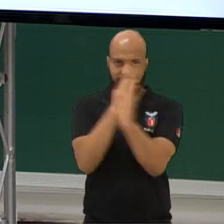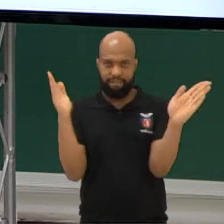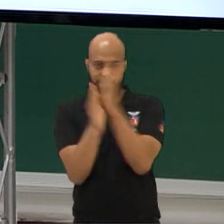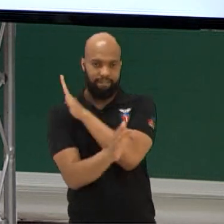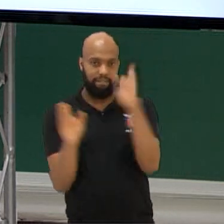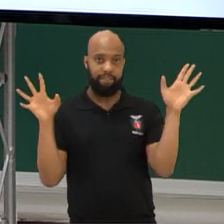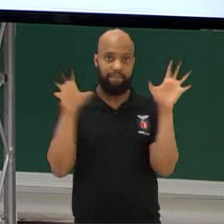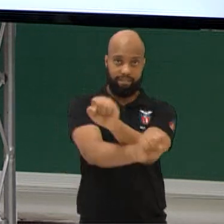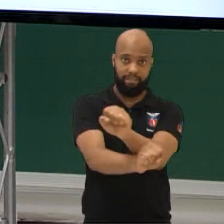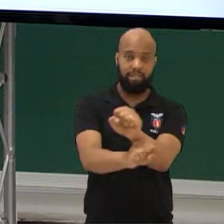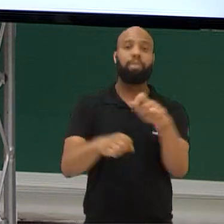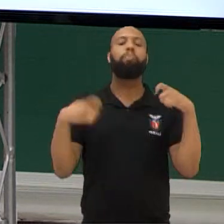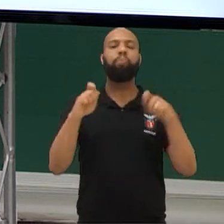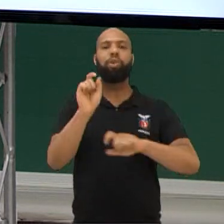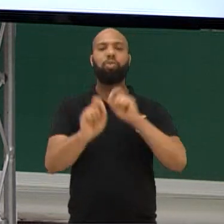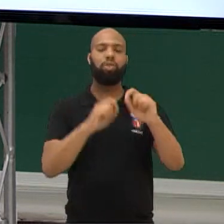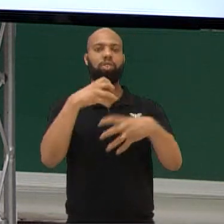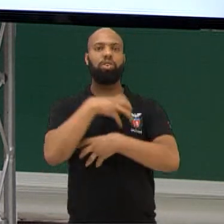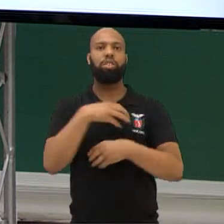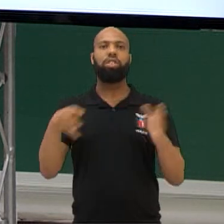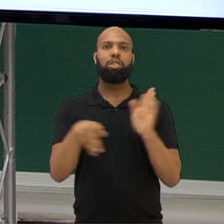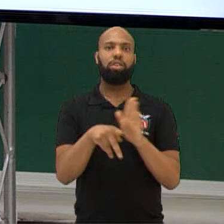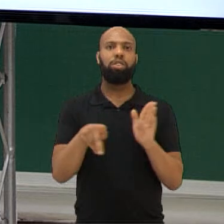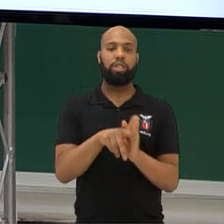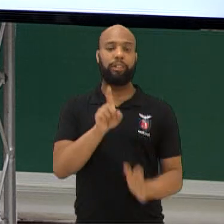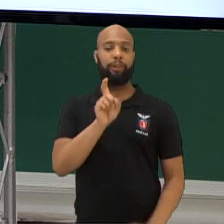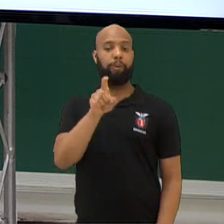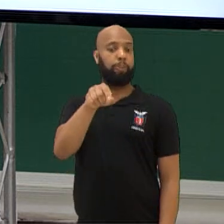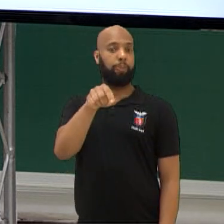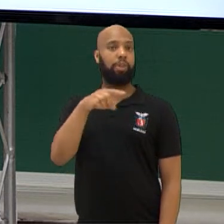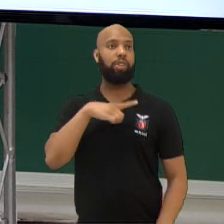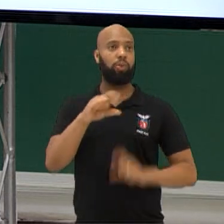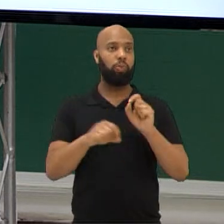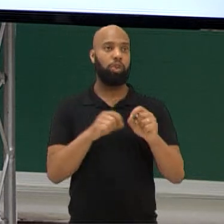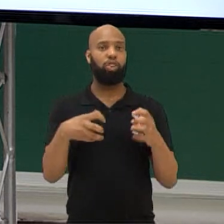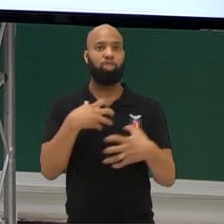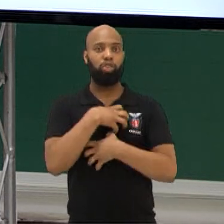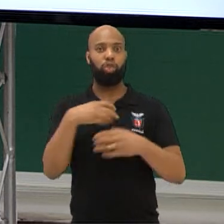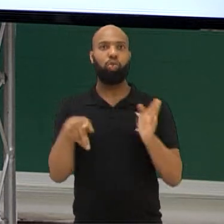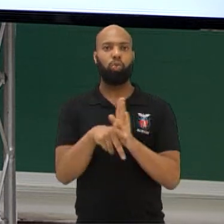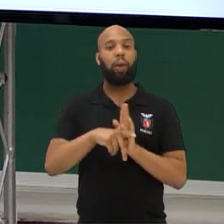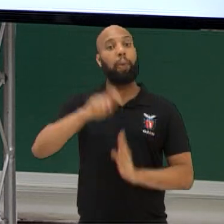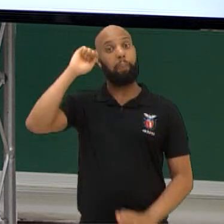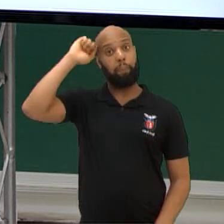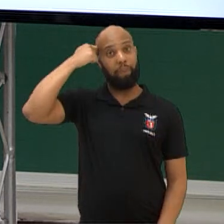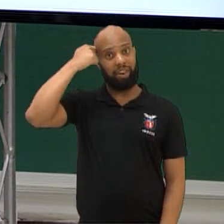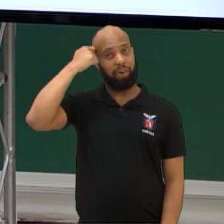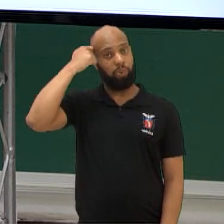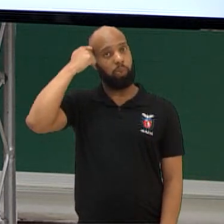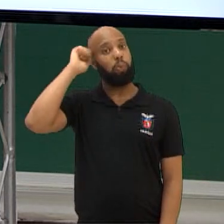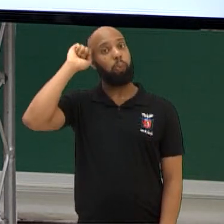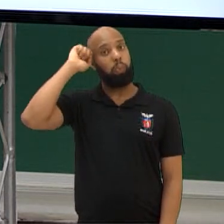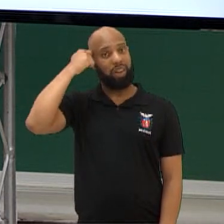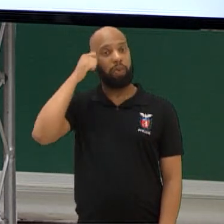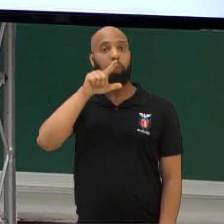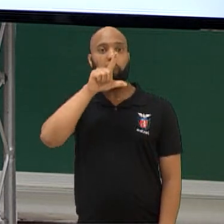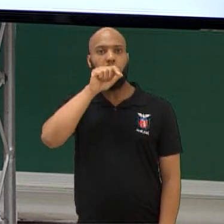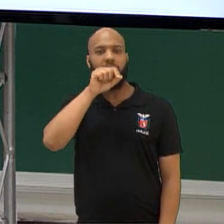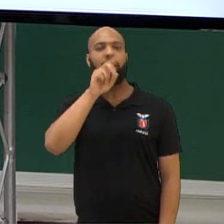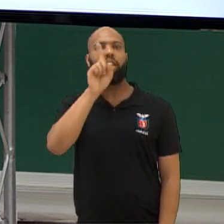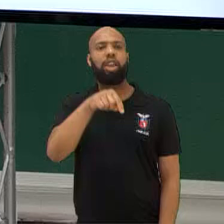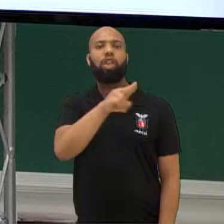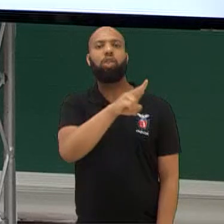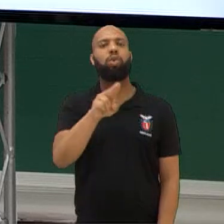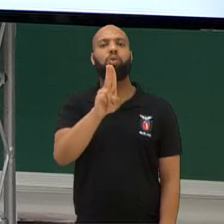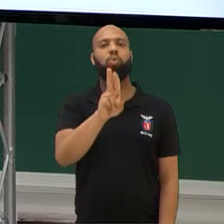dos falconiformes, essa curvatura. Tá? O bico de urubu ele tem uma adaptação para poder rasgar o cadáver, tá? Então, por exemplo, ele